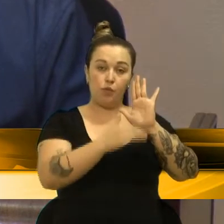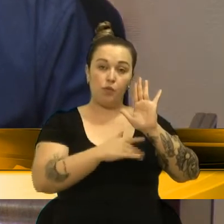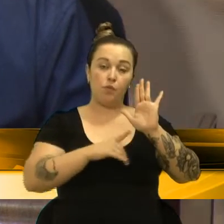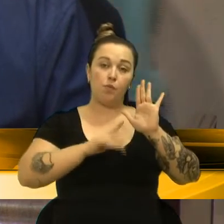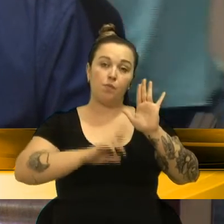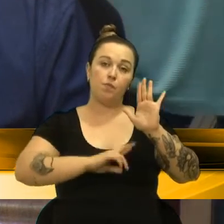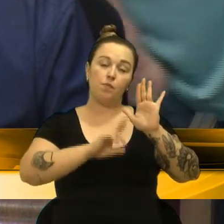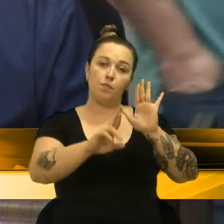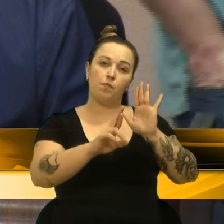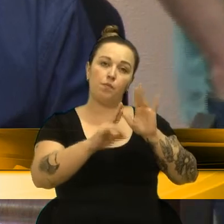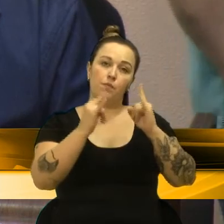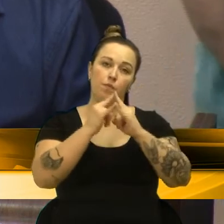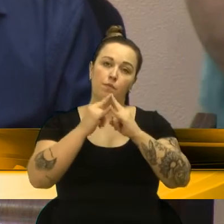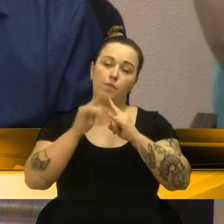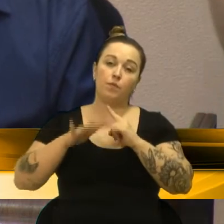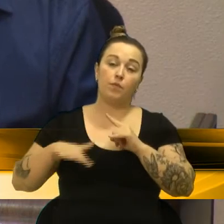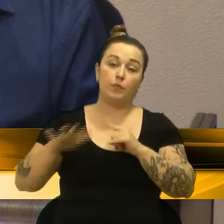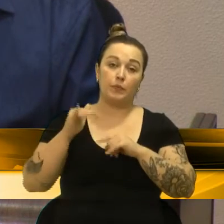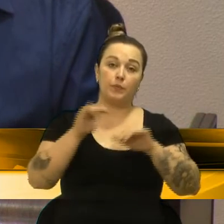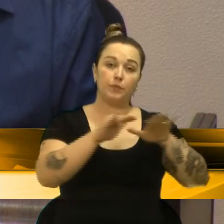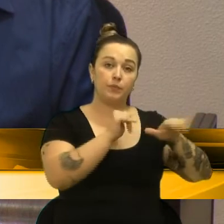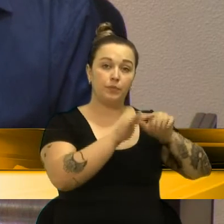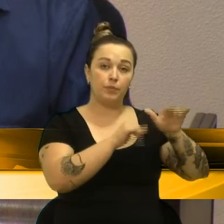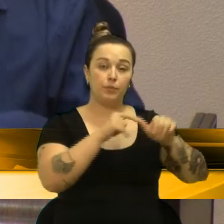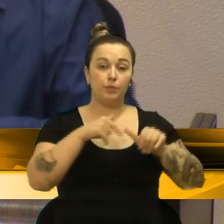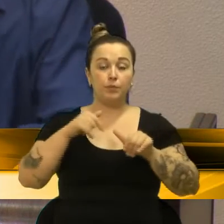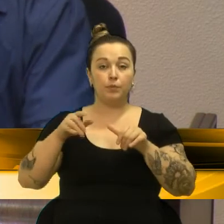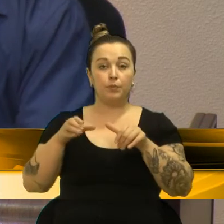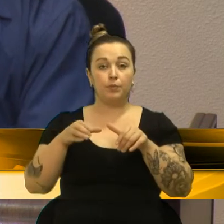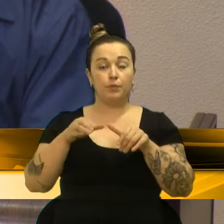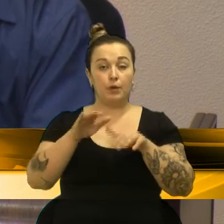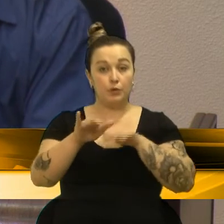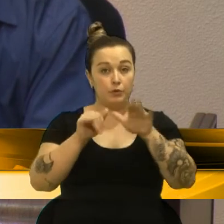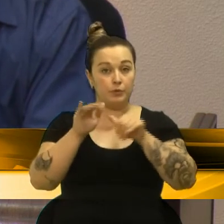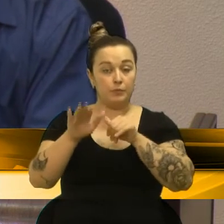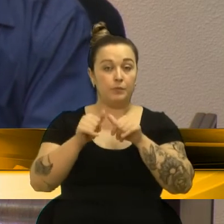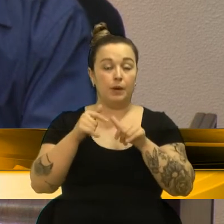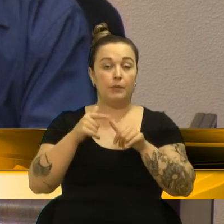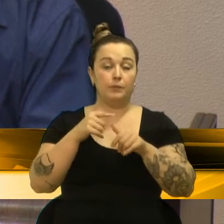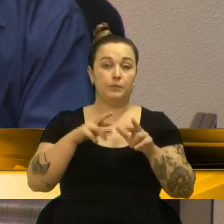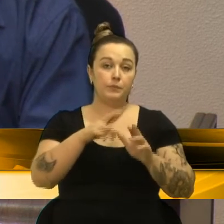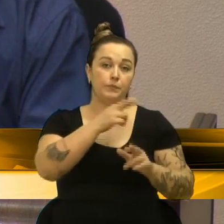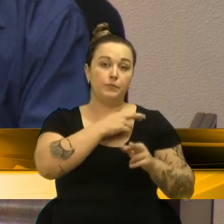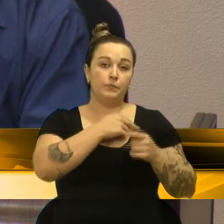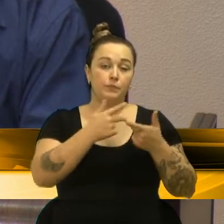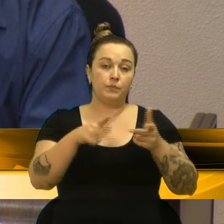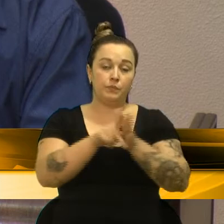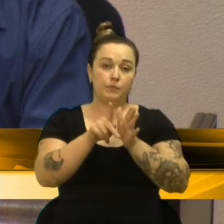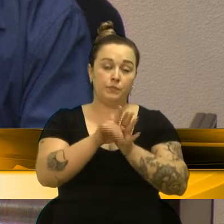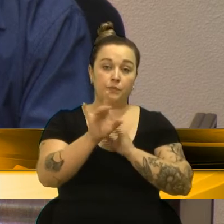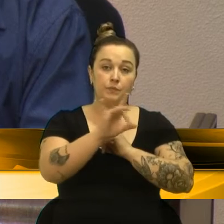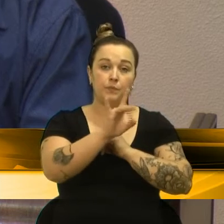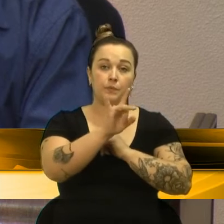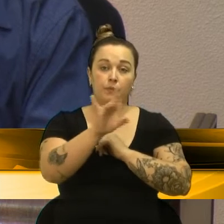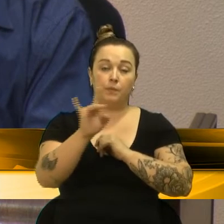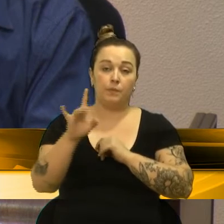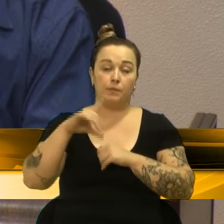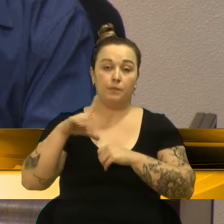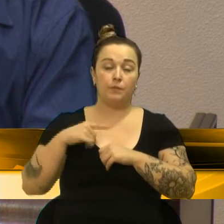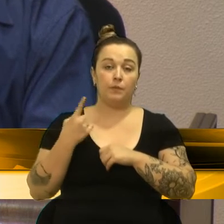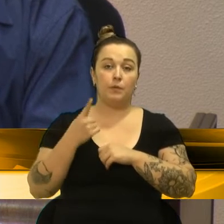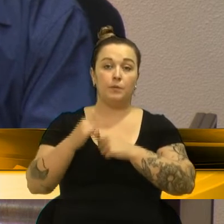municipal, estadual e federal serão indicados pelas autoridades competentes. Inciso 3º. Para cada membro titular do CMS, caberá um